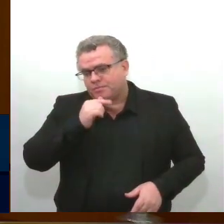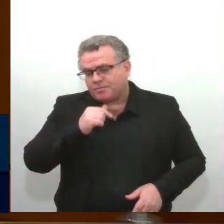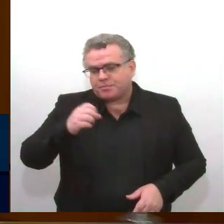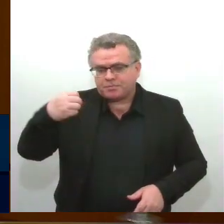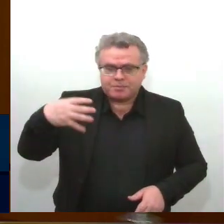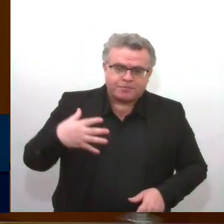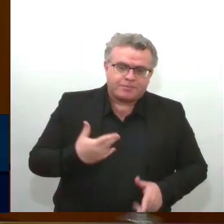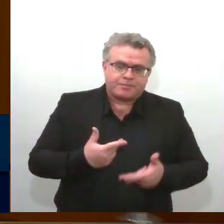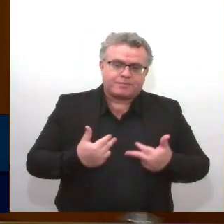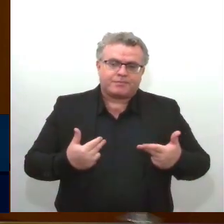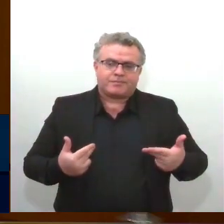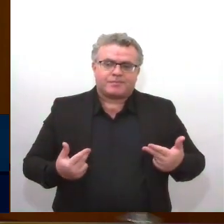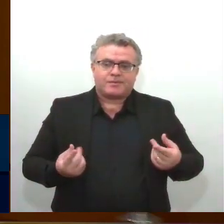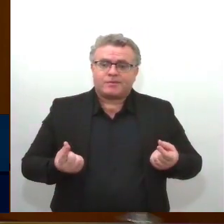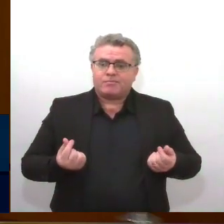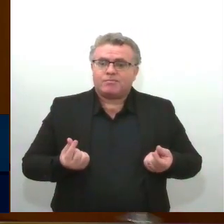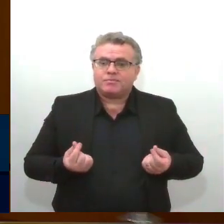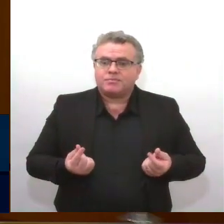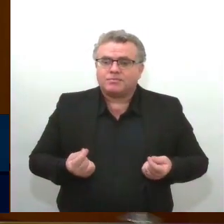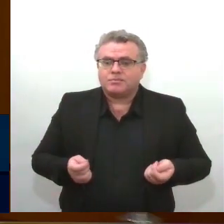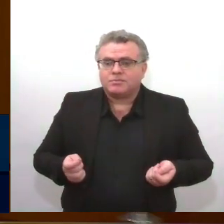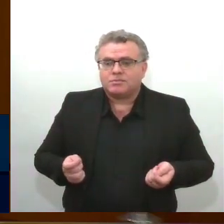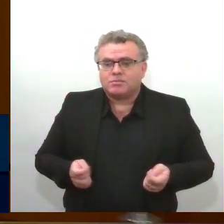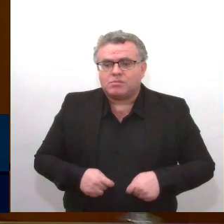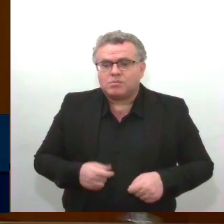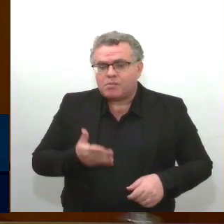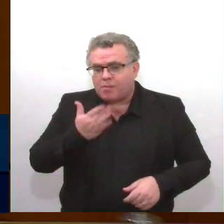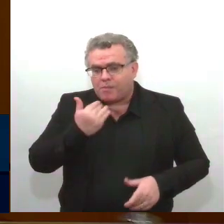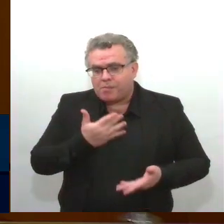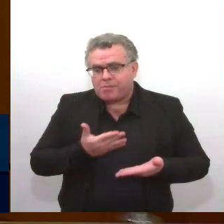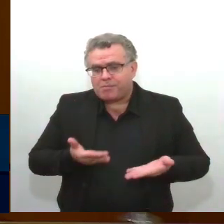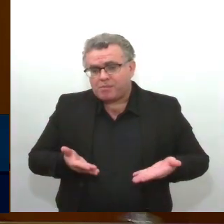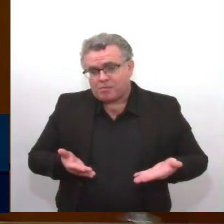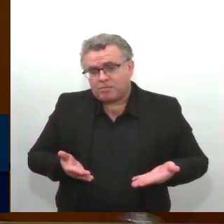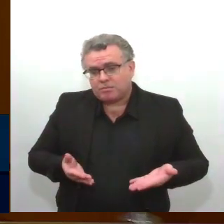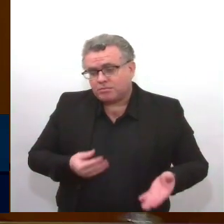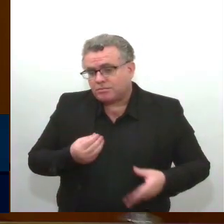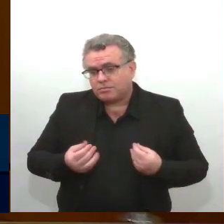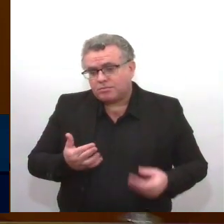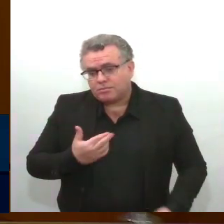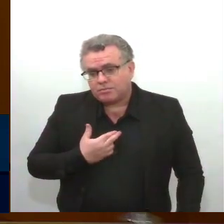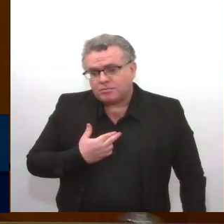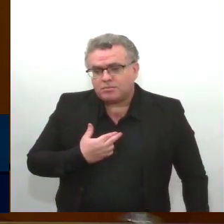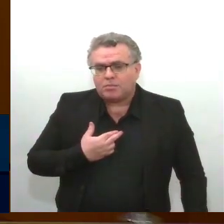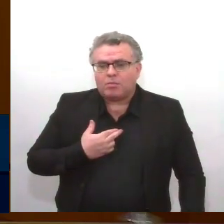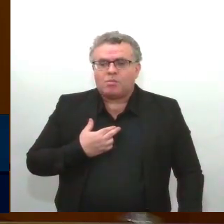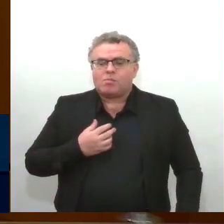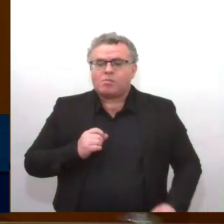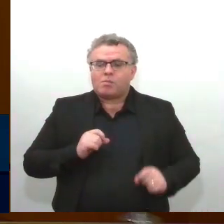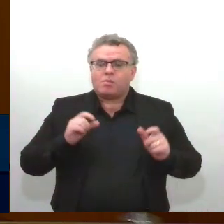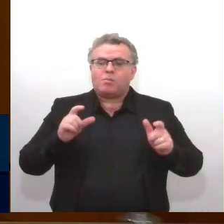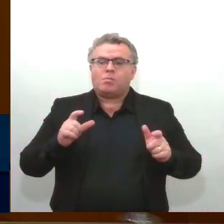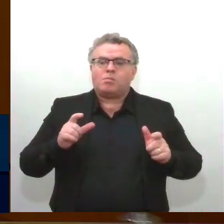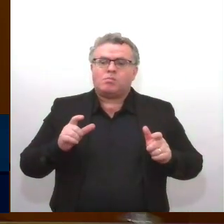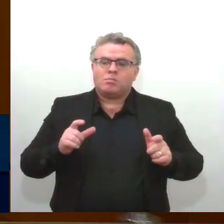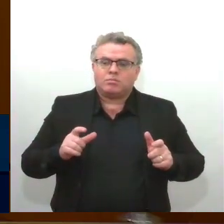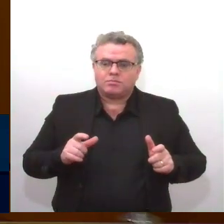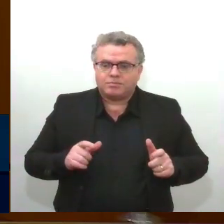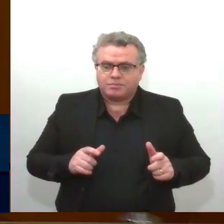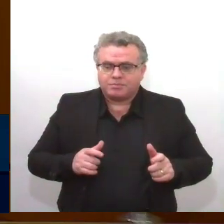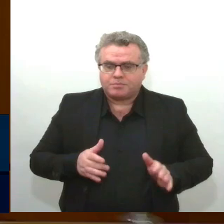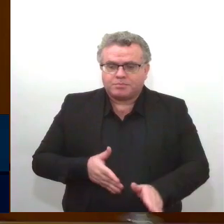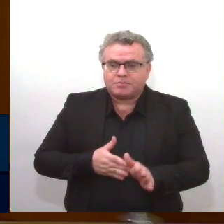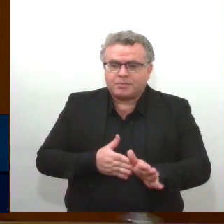para as pessoas comerem então isso também me chamou muita atenção nessa caminhada Em Ribeirópolis